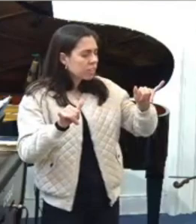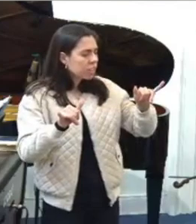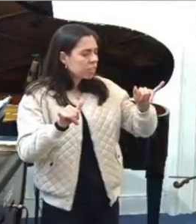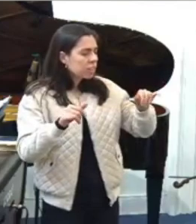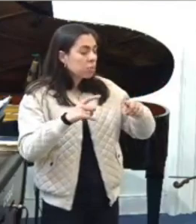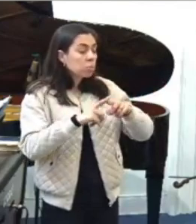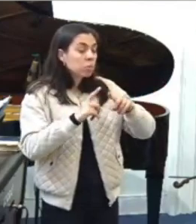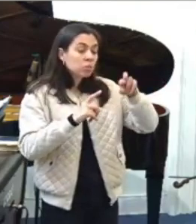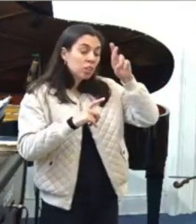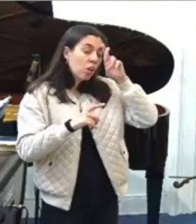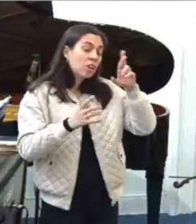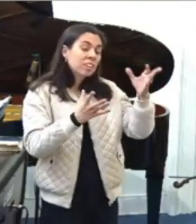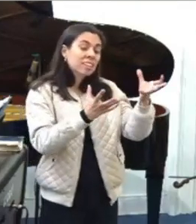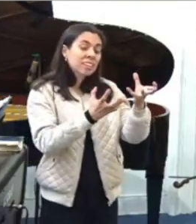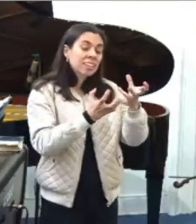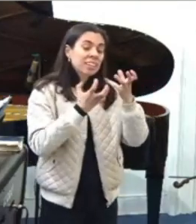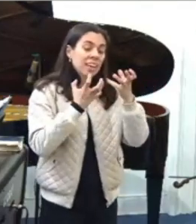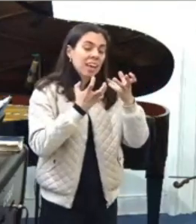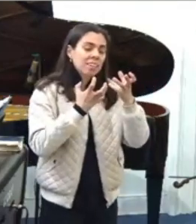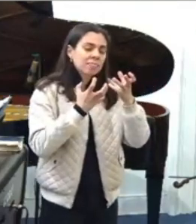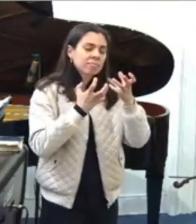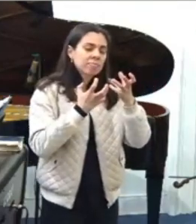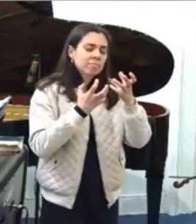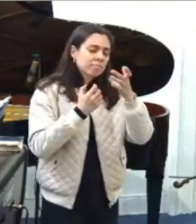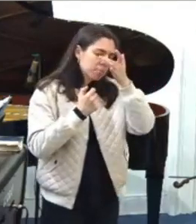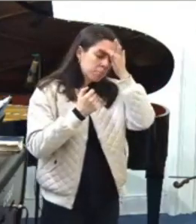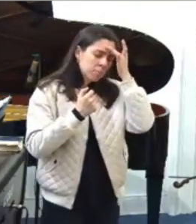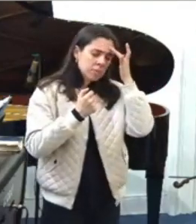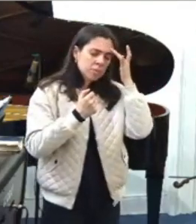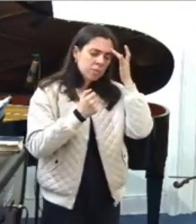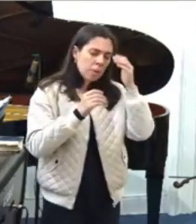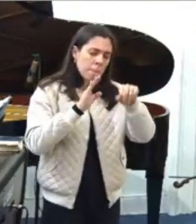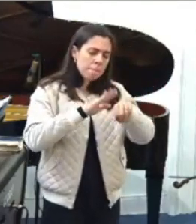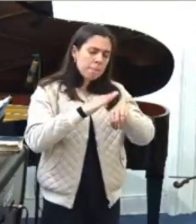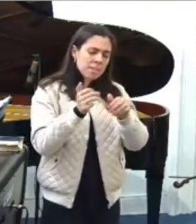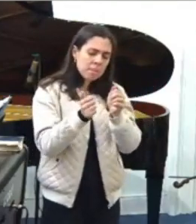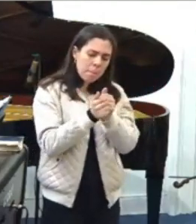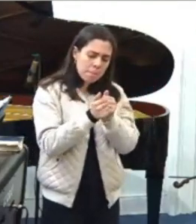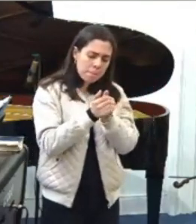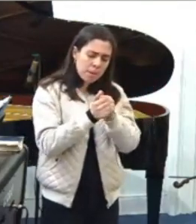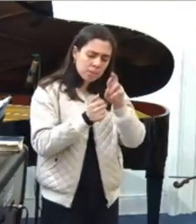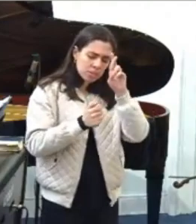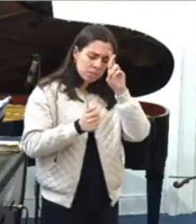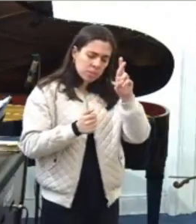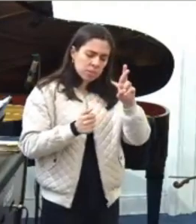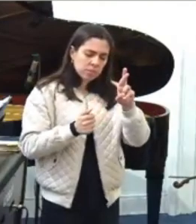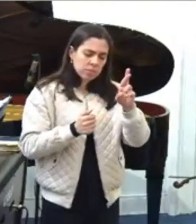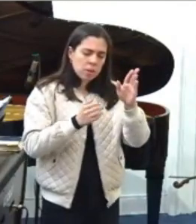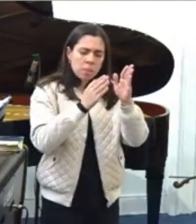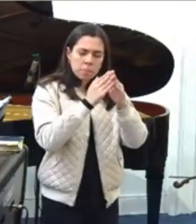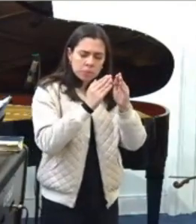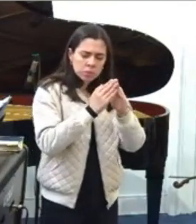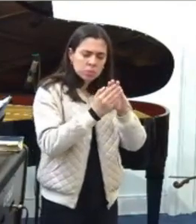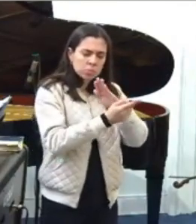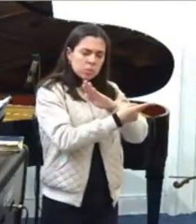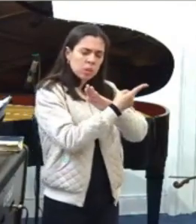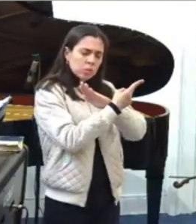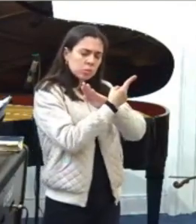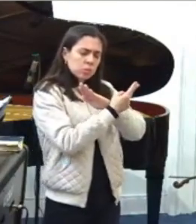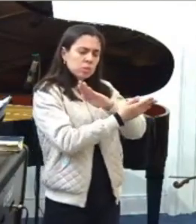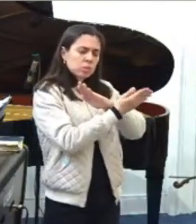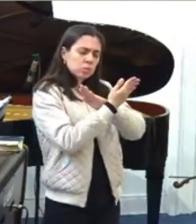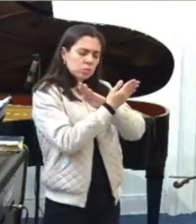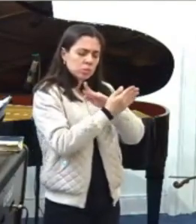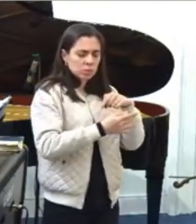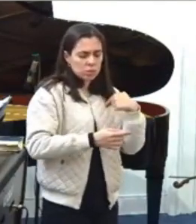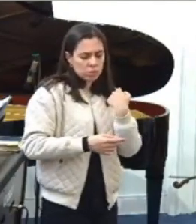acheguem a Ti. Ó Deus, a nossa oração é para que o Senhor nos sustenha. A nossa oração é